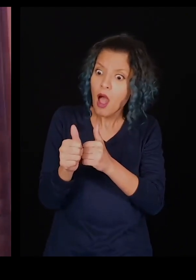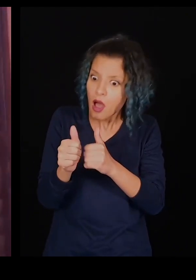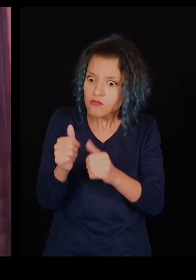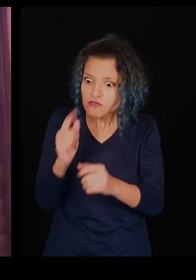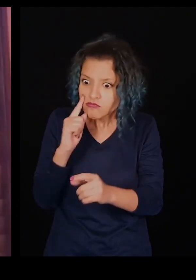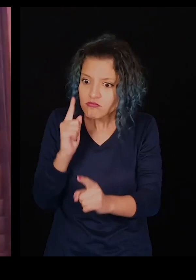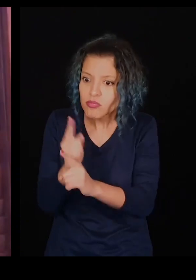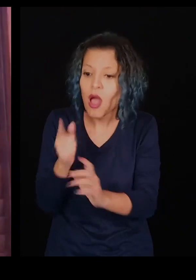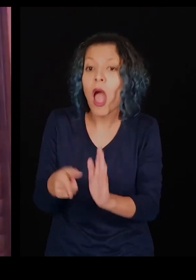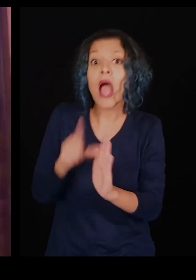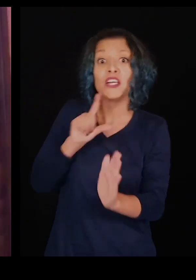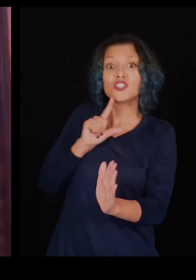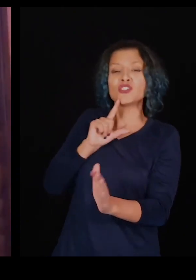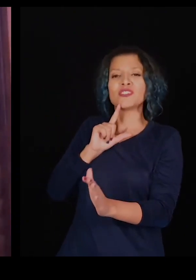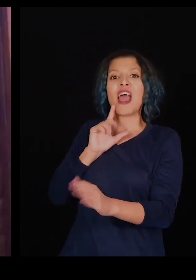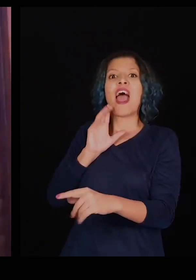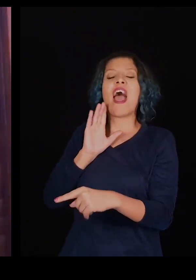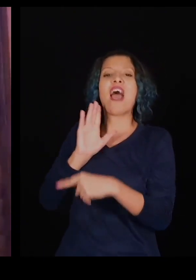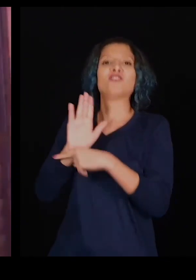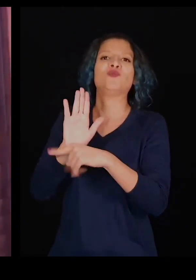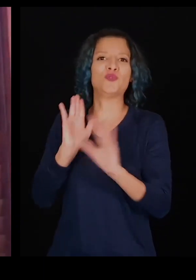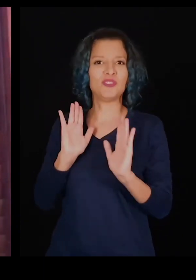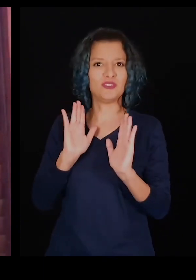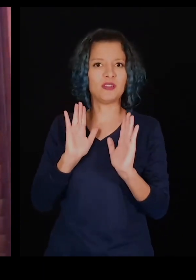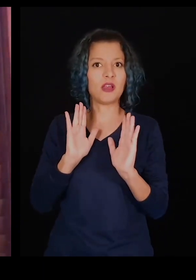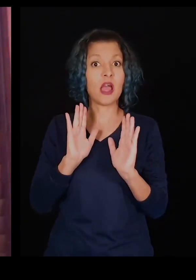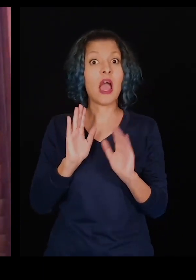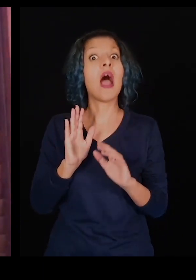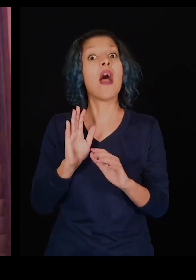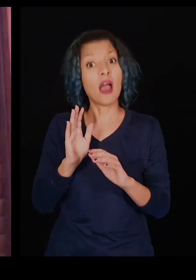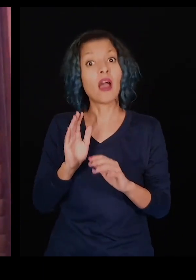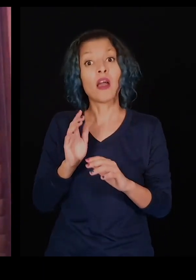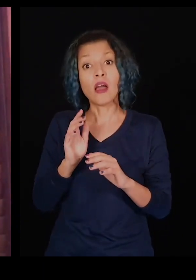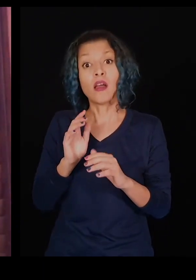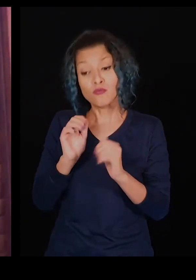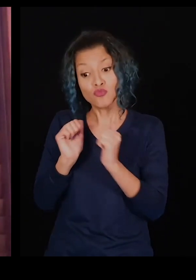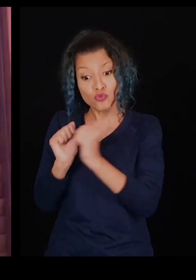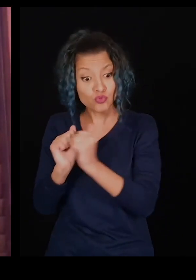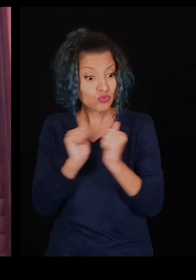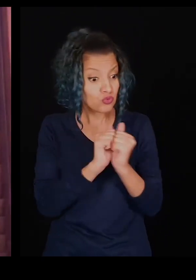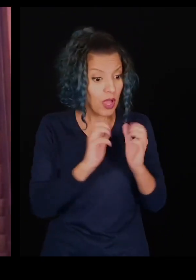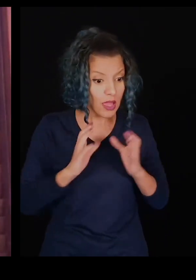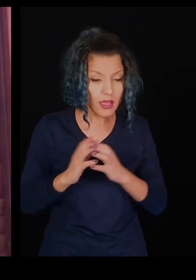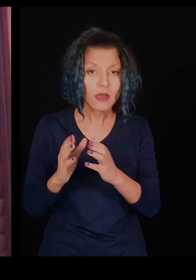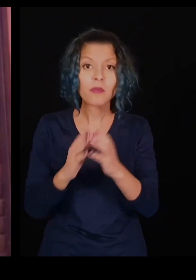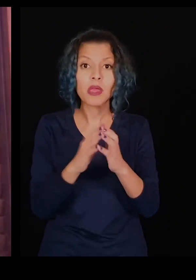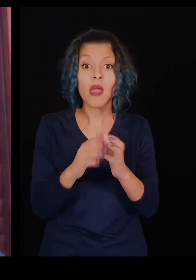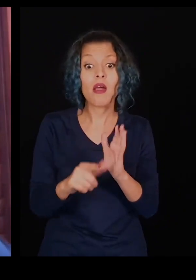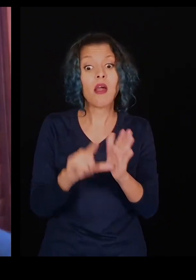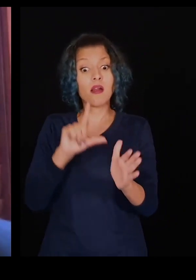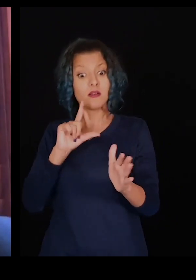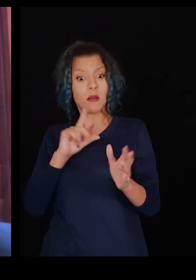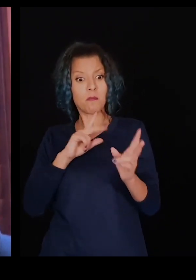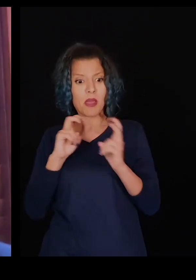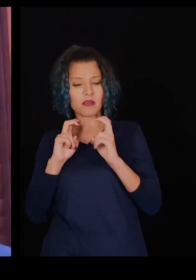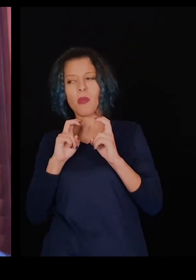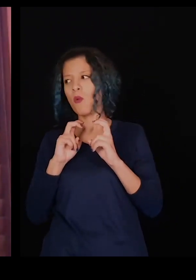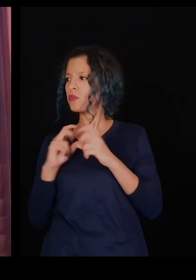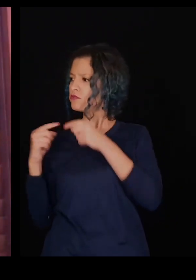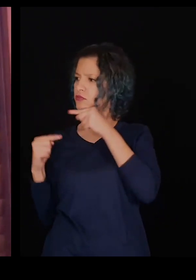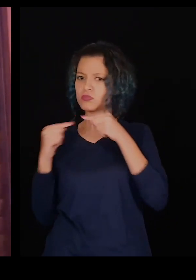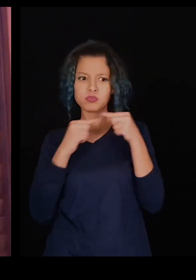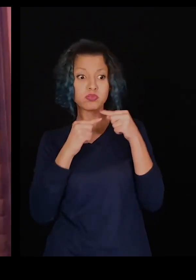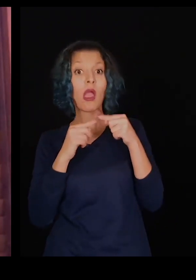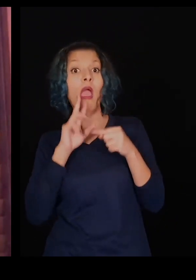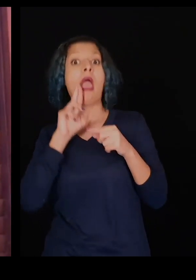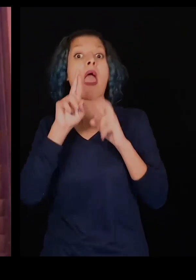nos ajuda a nos anteciparmos junto com as nossas equipes e darmos respostas ainda mais qualificadas e